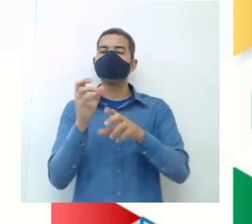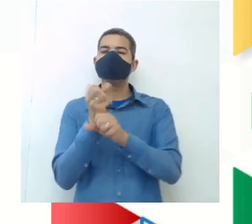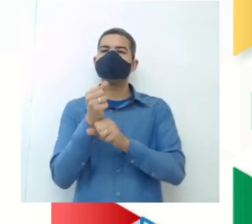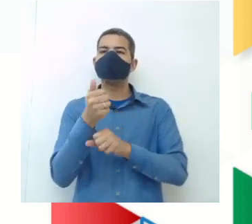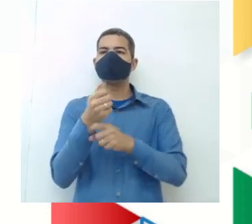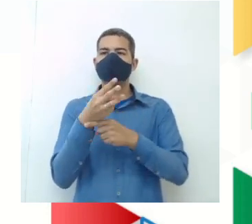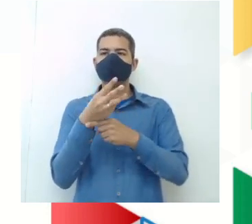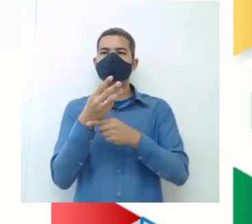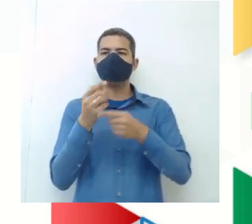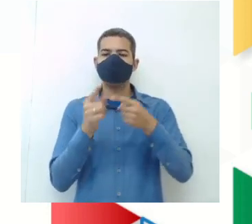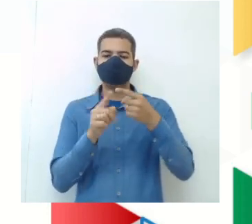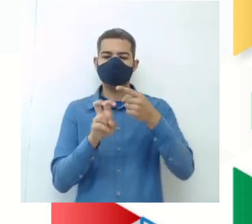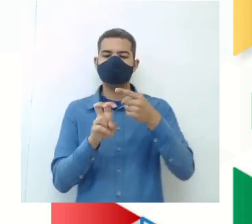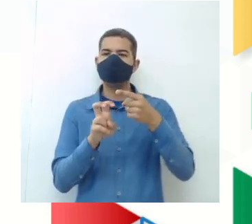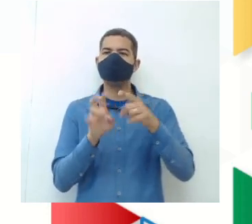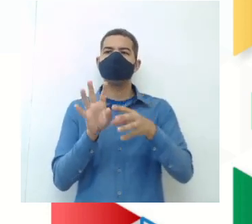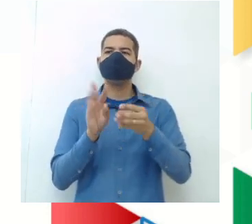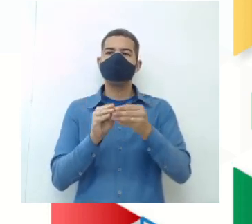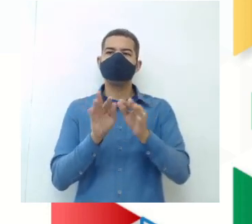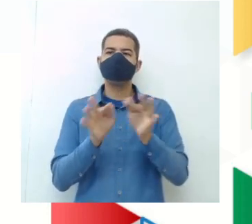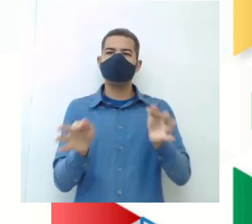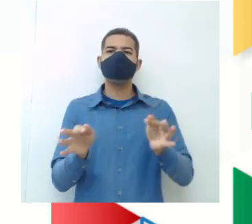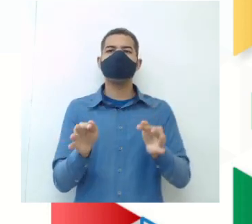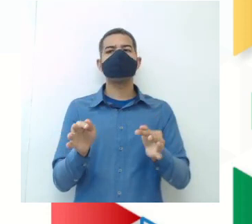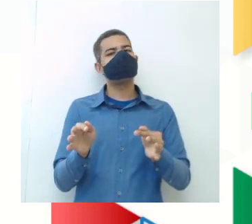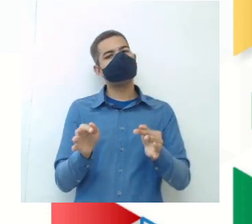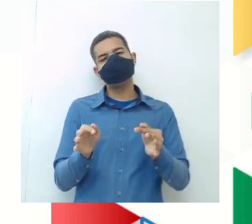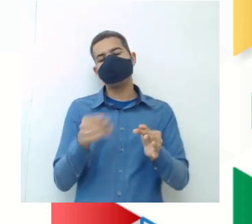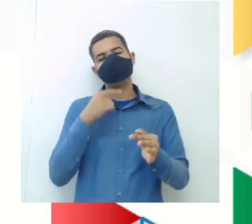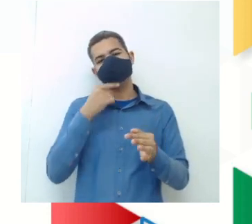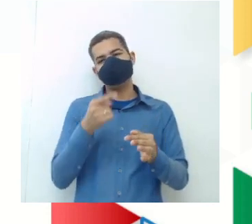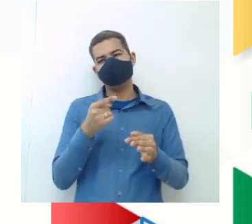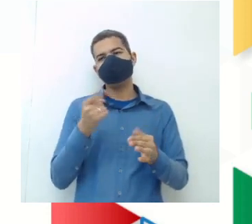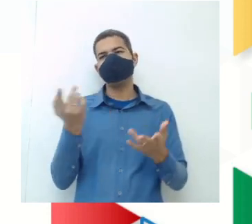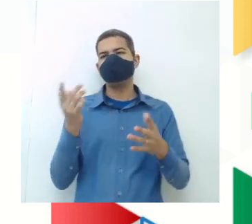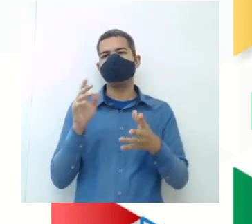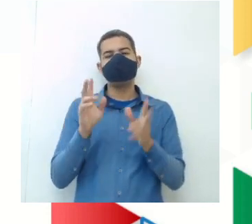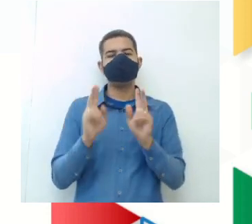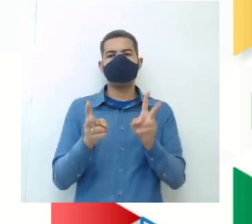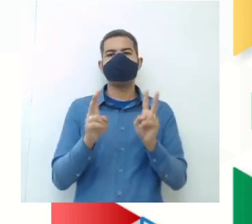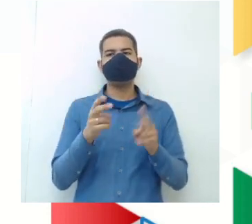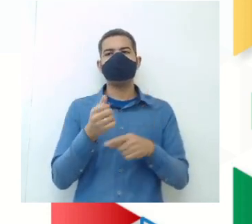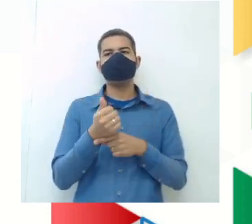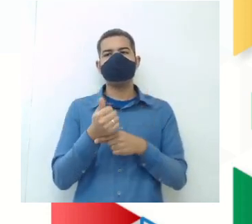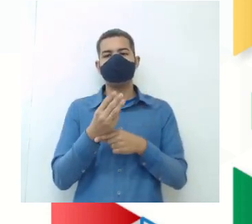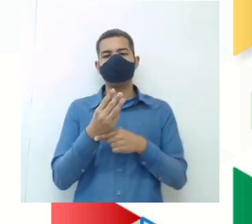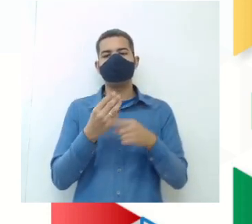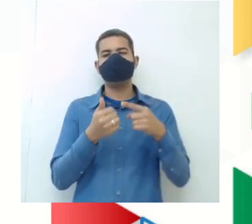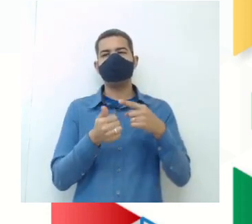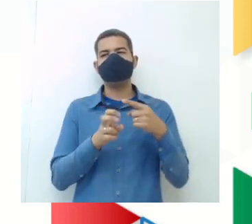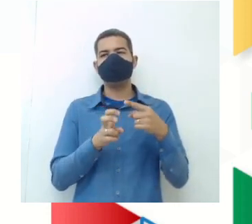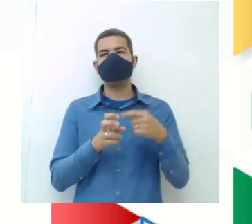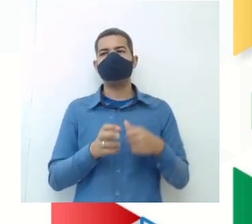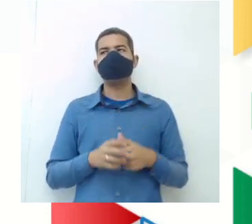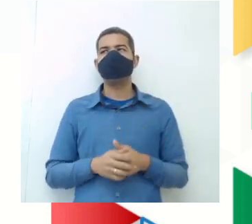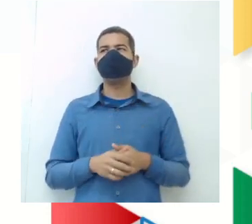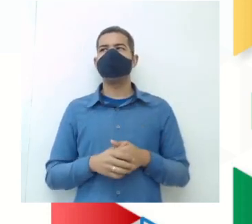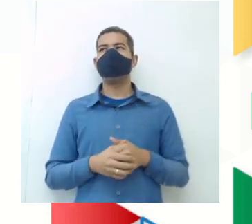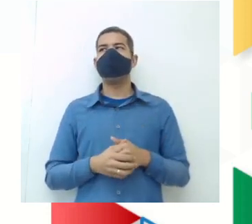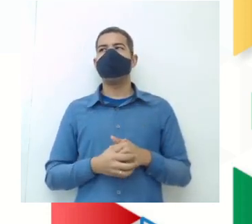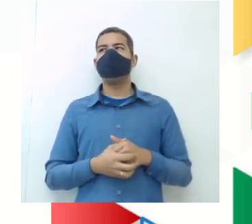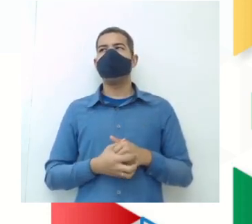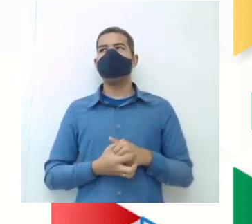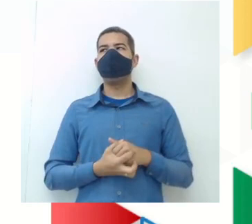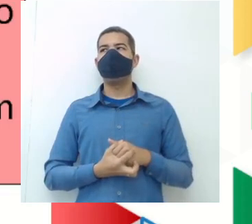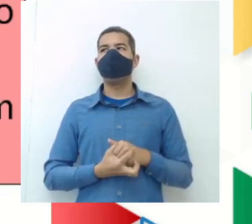como simplificar o 13 com o 15, essa é a resposta da questão. O 13 é um número, né, ímpar, então ele não